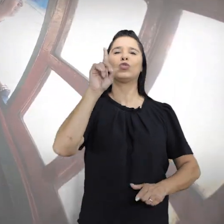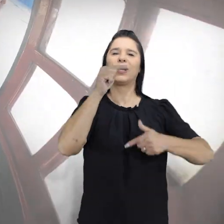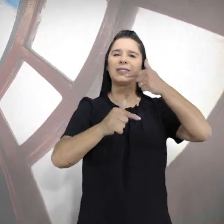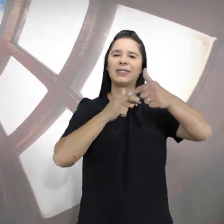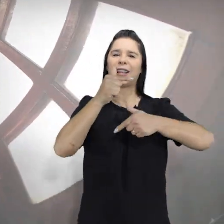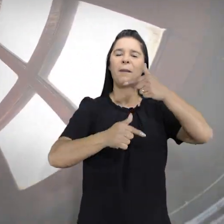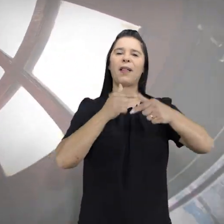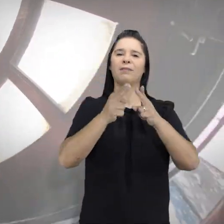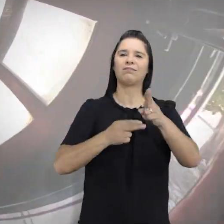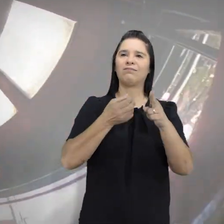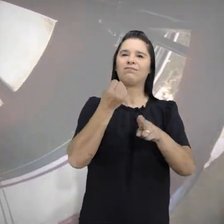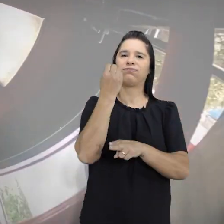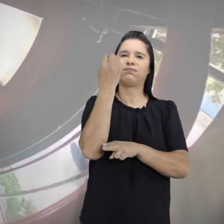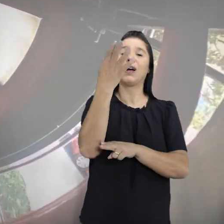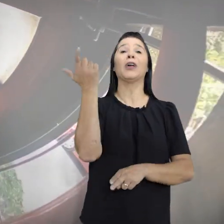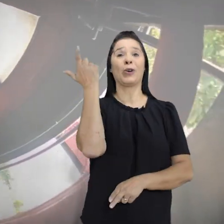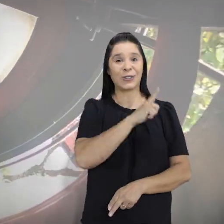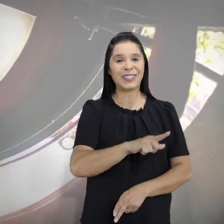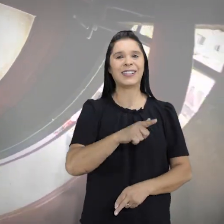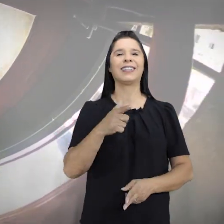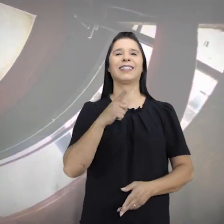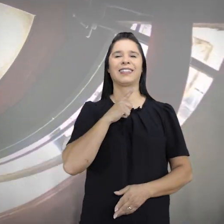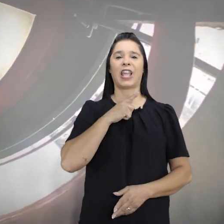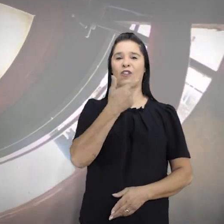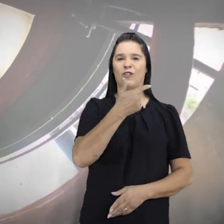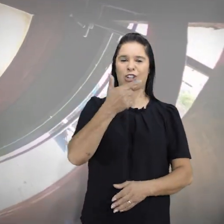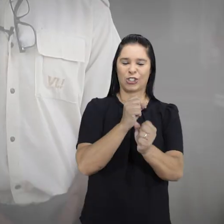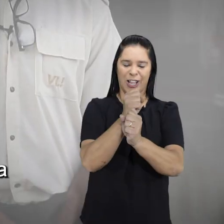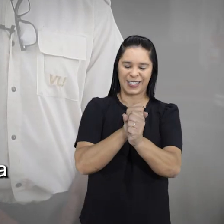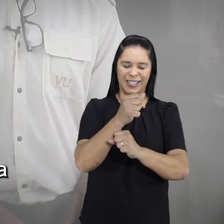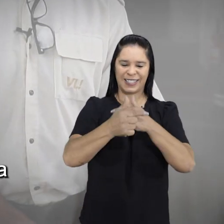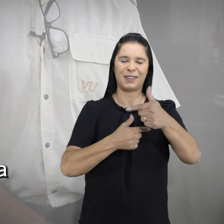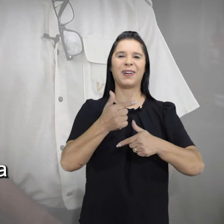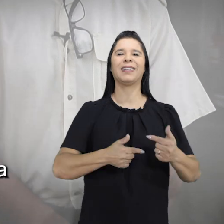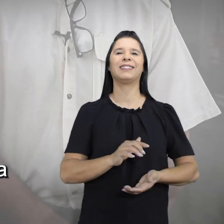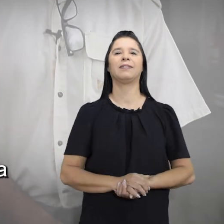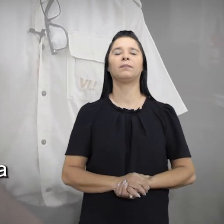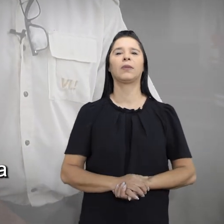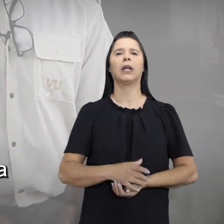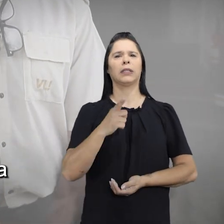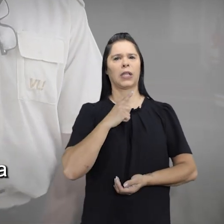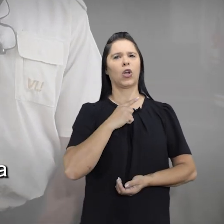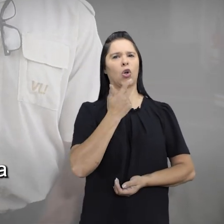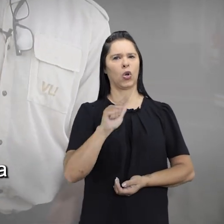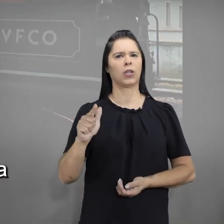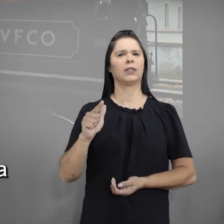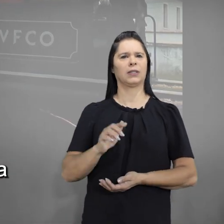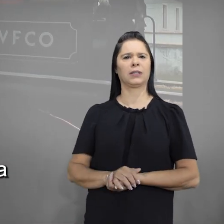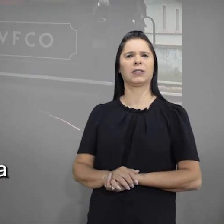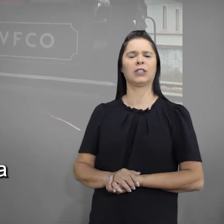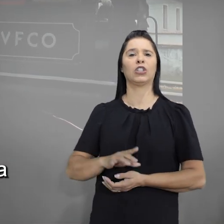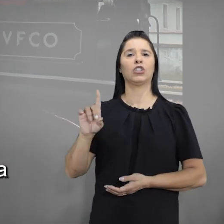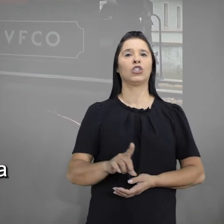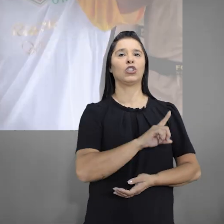Maria Fumaça, e graças a Deus realizei esse sonho e estamos aí há 22 anos. E a gente teve outras viagens, assim, de que